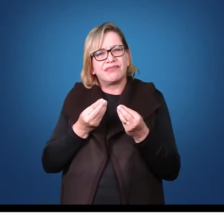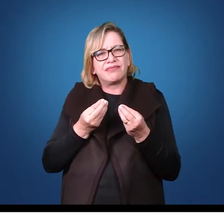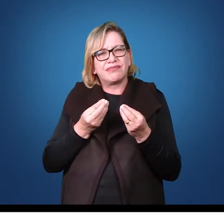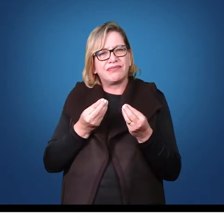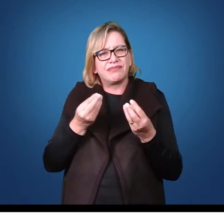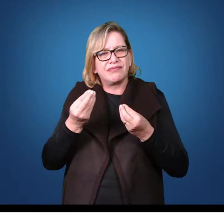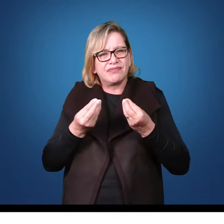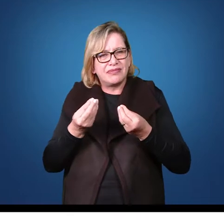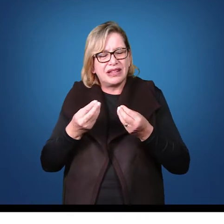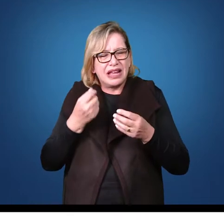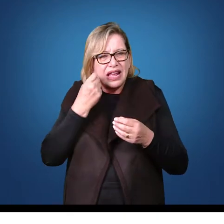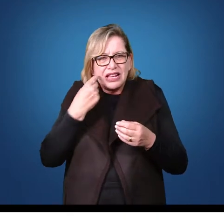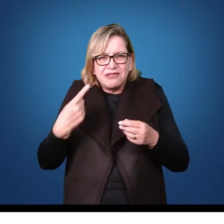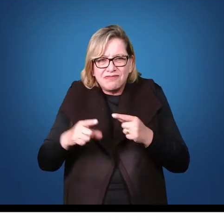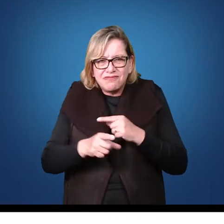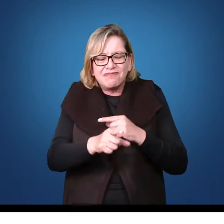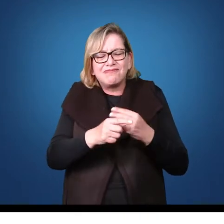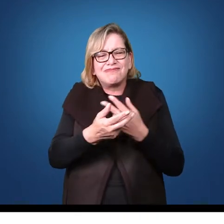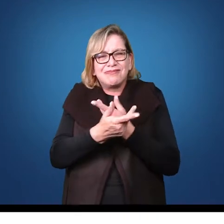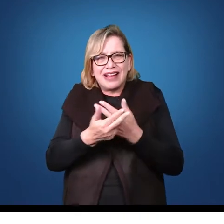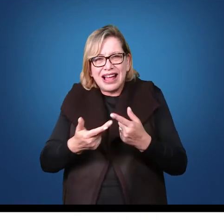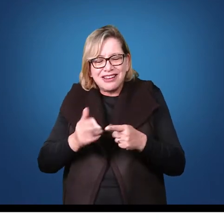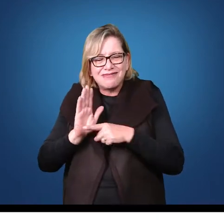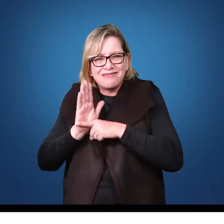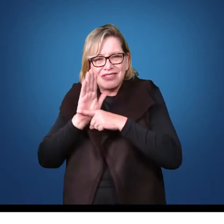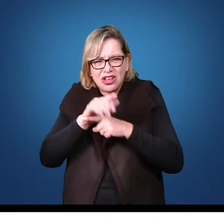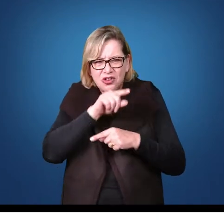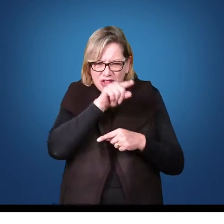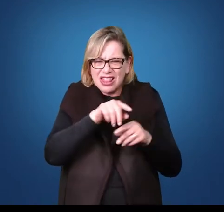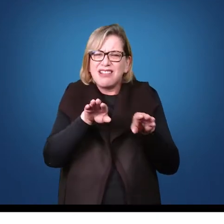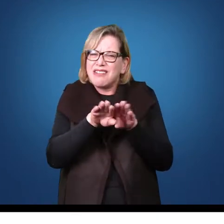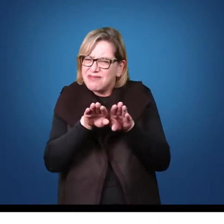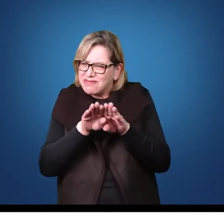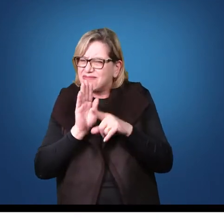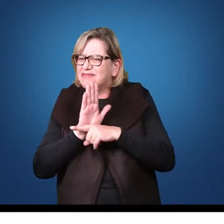Vai lá ajudar a ratinha. Você também.